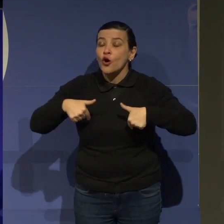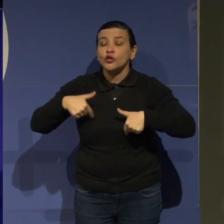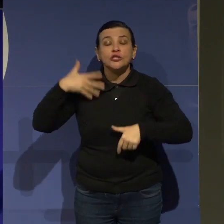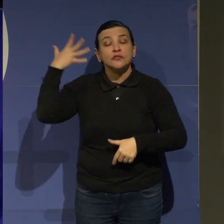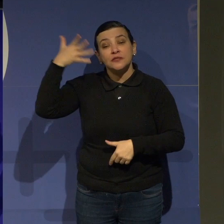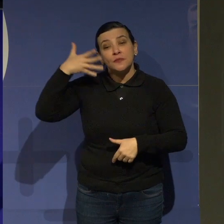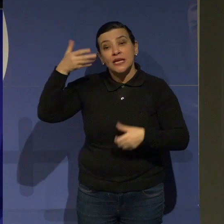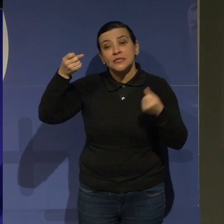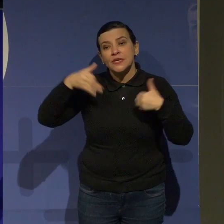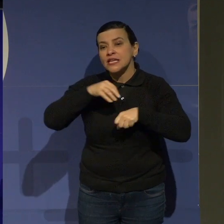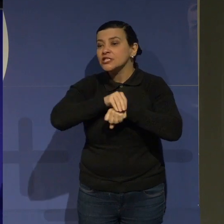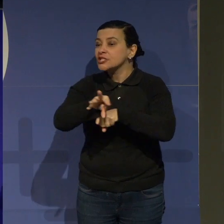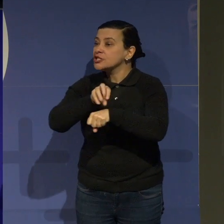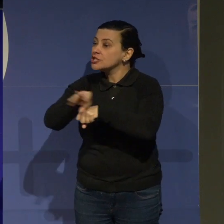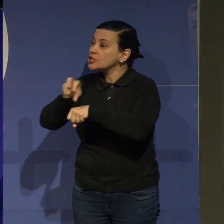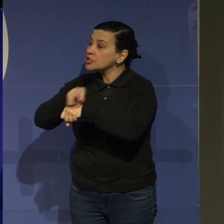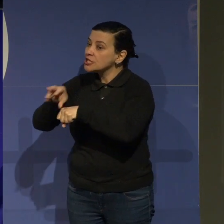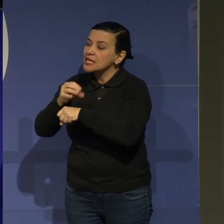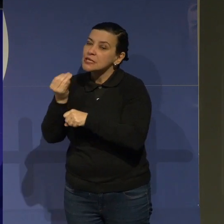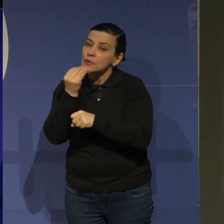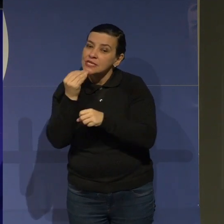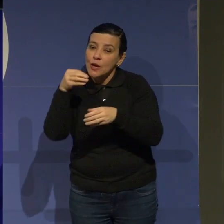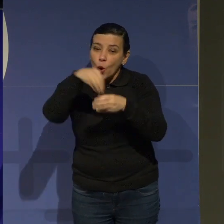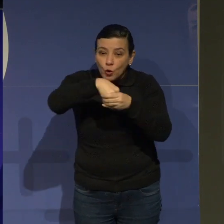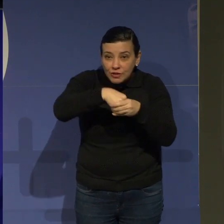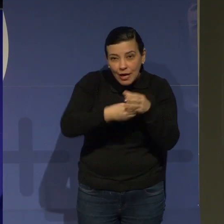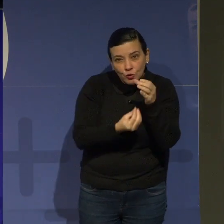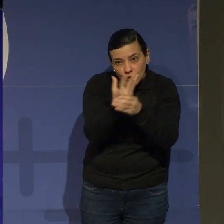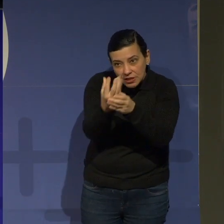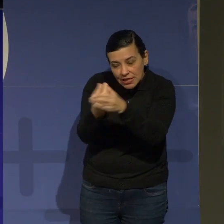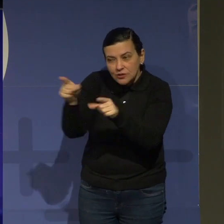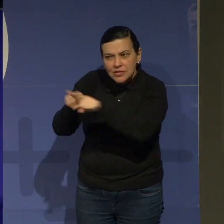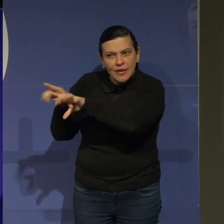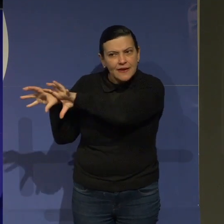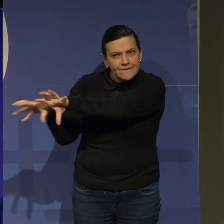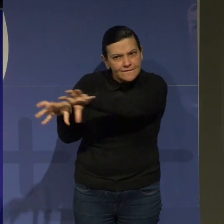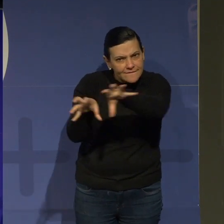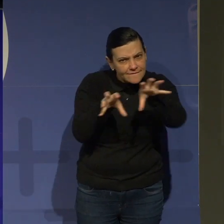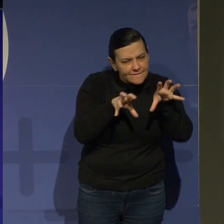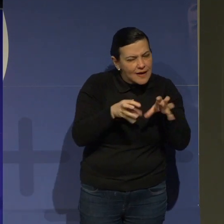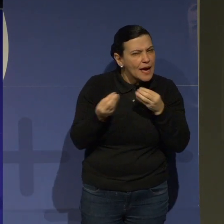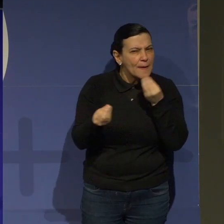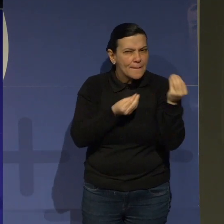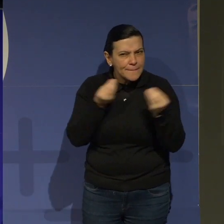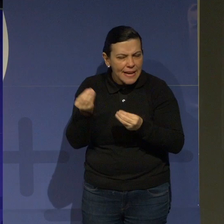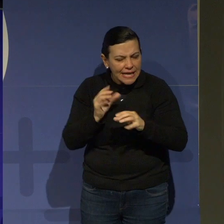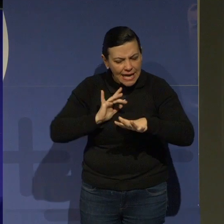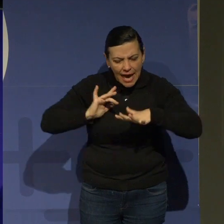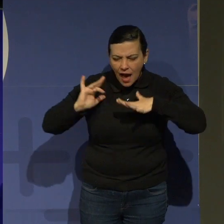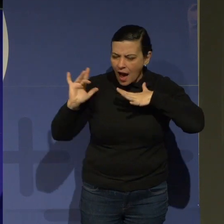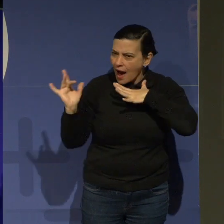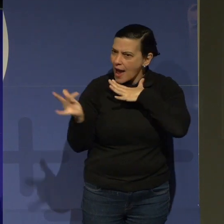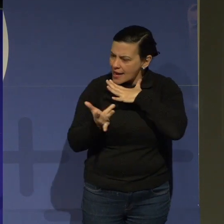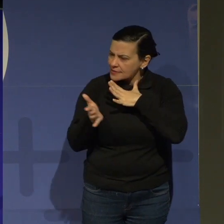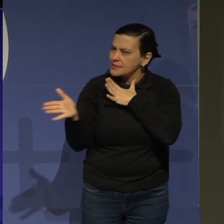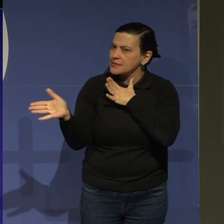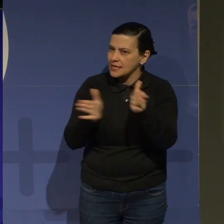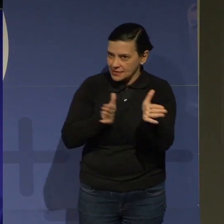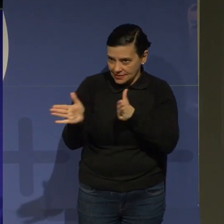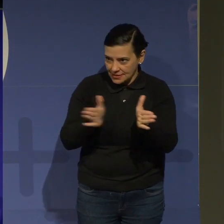sobre dicas para criadores de conteúdo e influenciadores para tornar as nossas redes mais